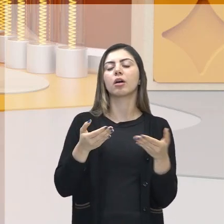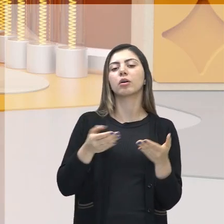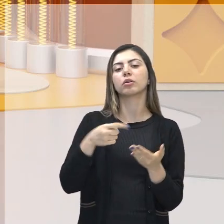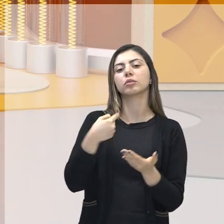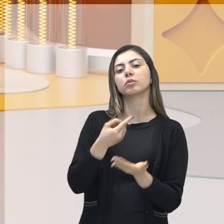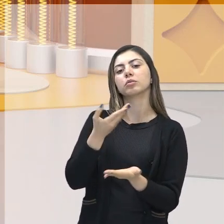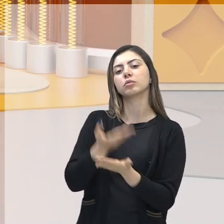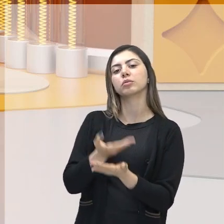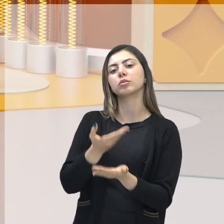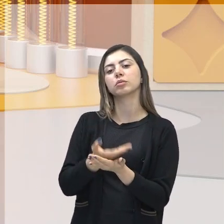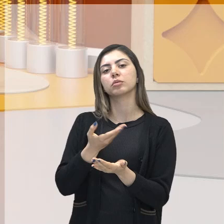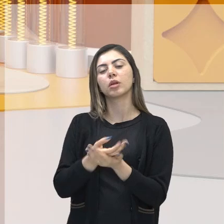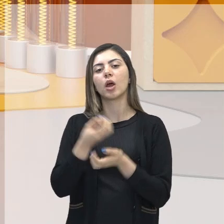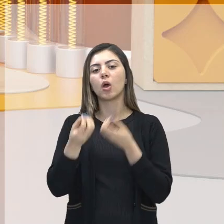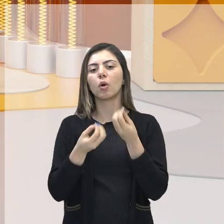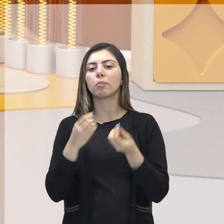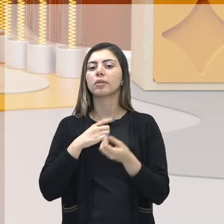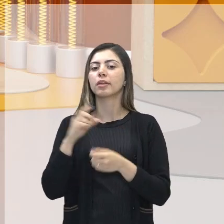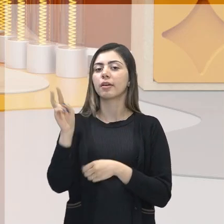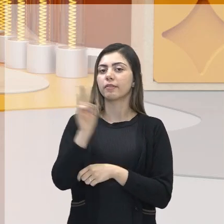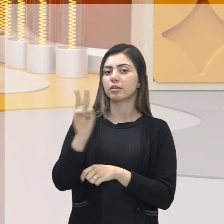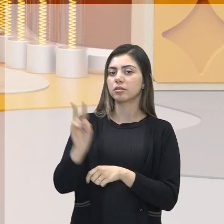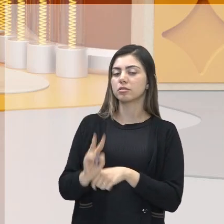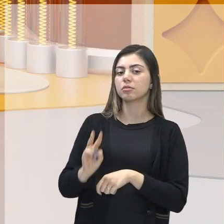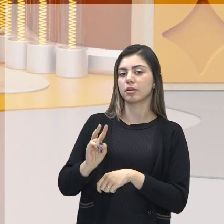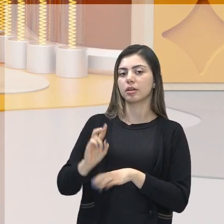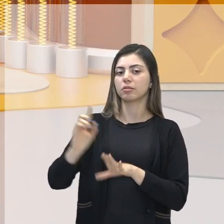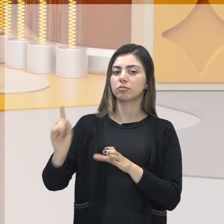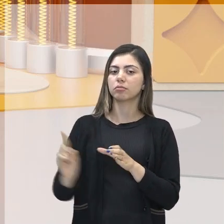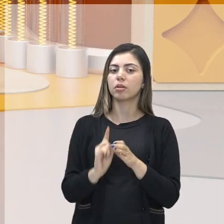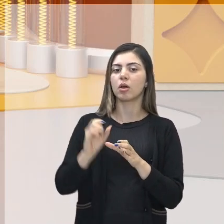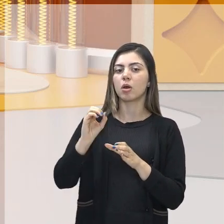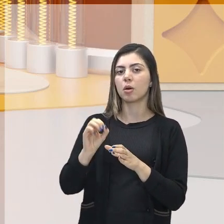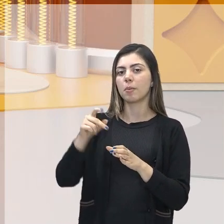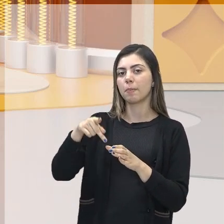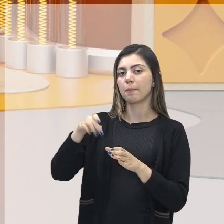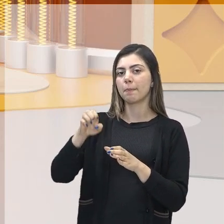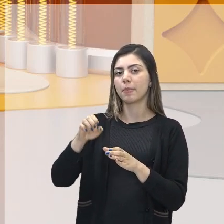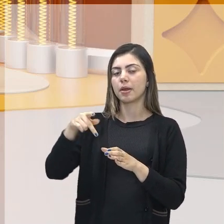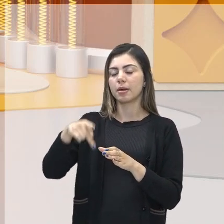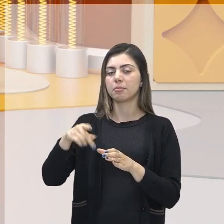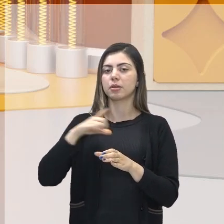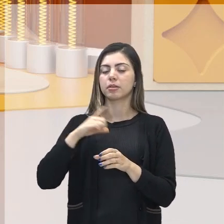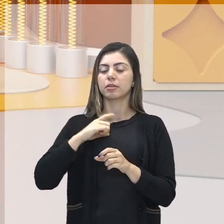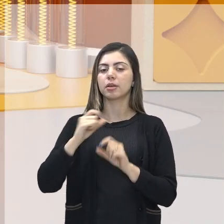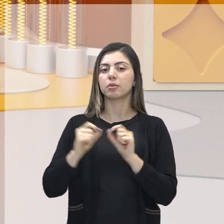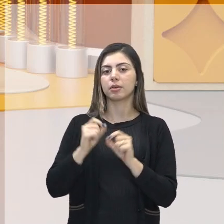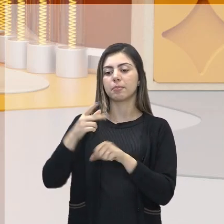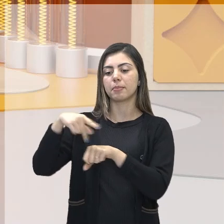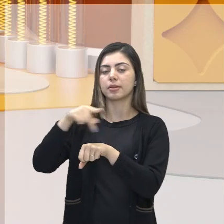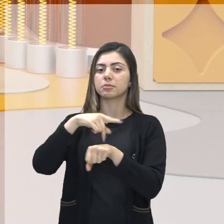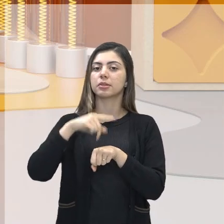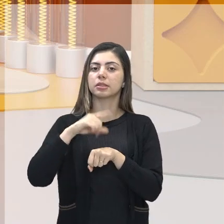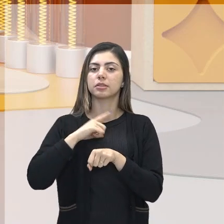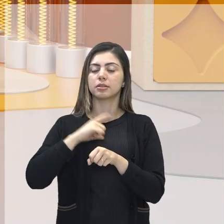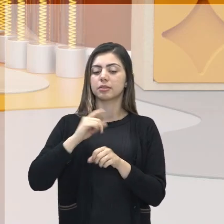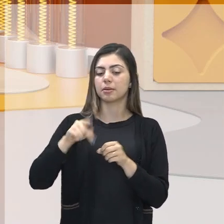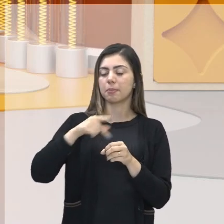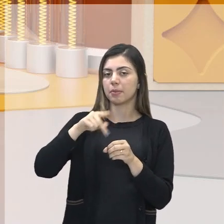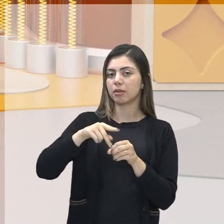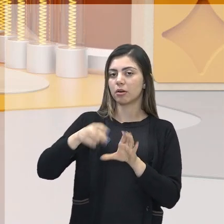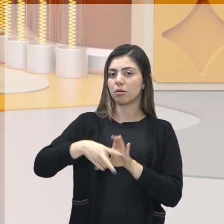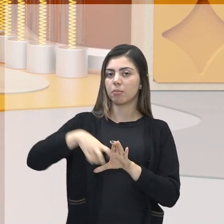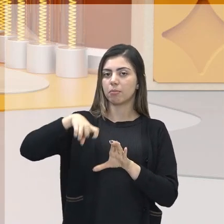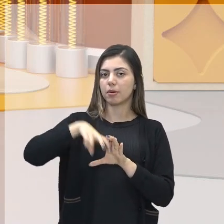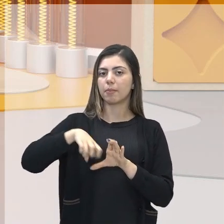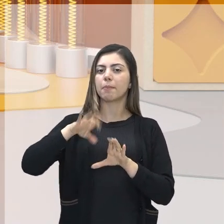Venezuela dentro da OPEP, que é uma importante organização ali que envolve os países produtores de petróleo, certo? Mas a gente vai